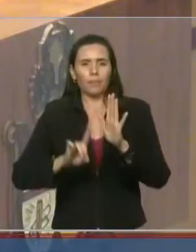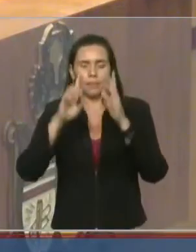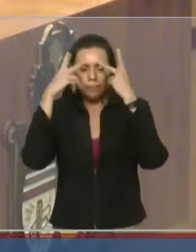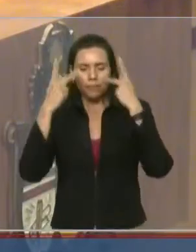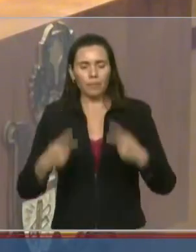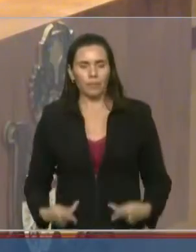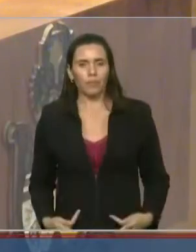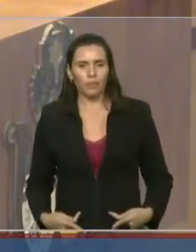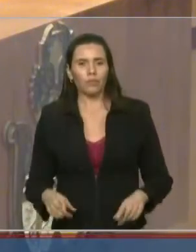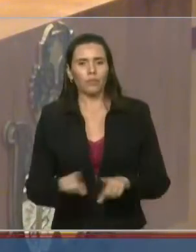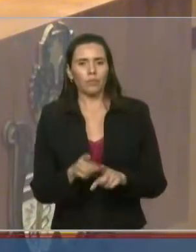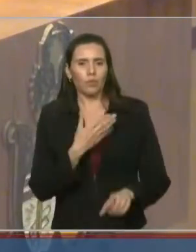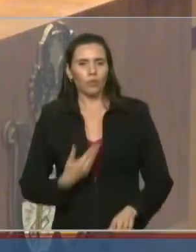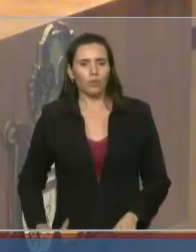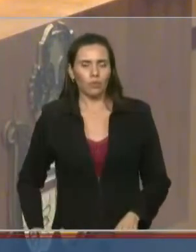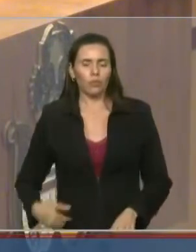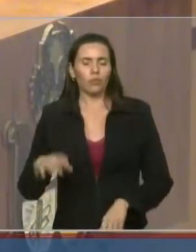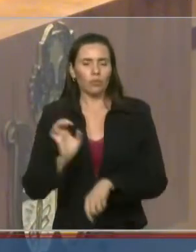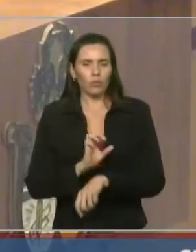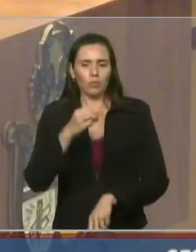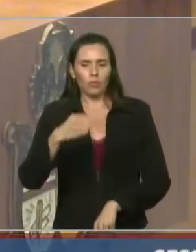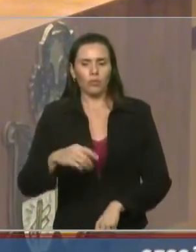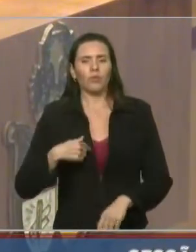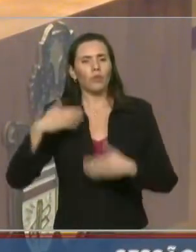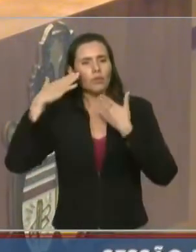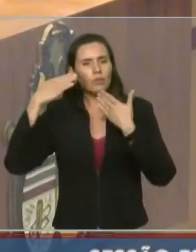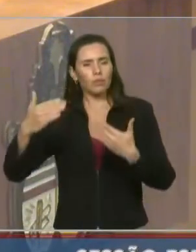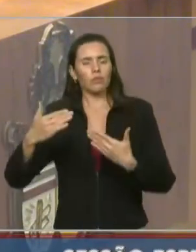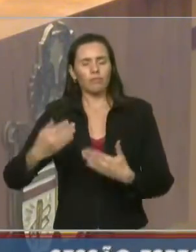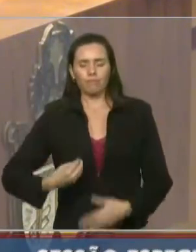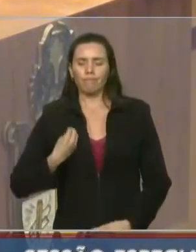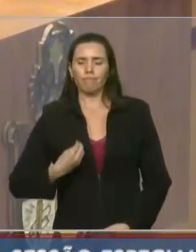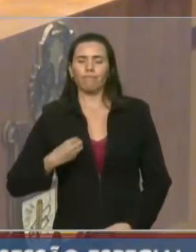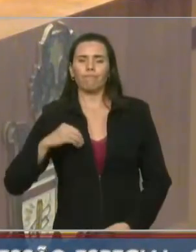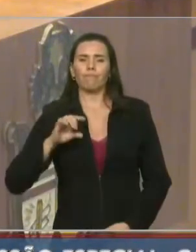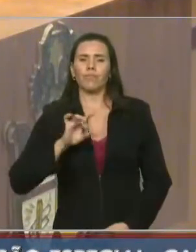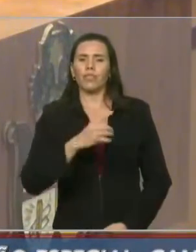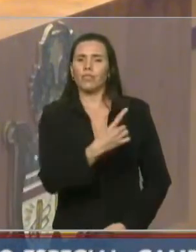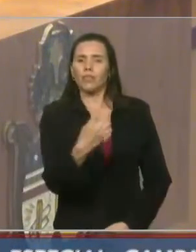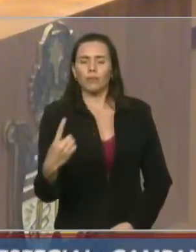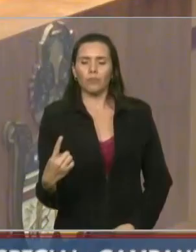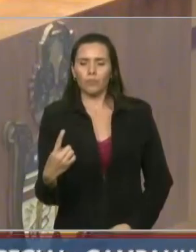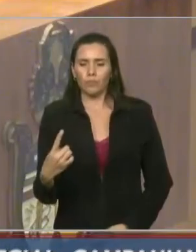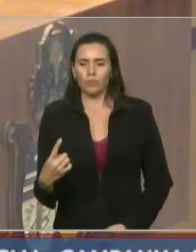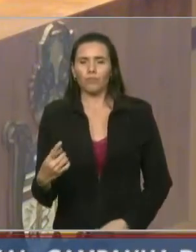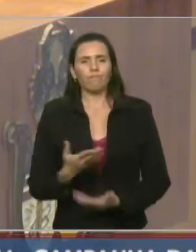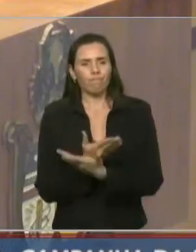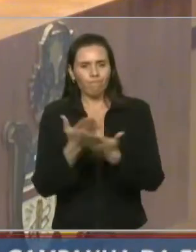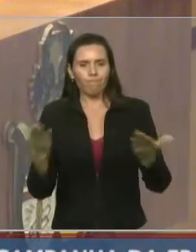uma vez, a presença de todos e de todas, e, não havendo mais